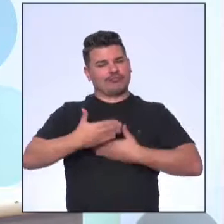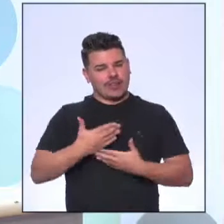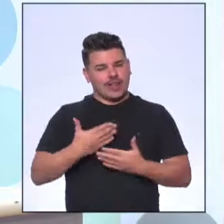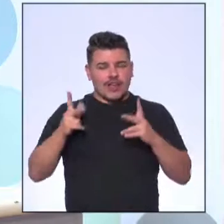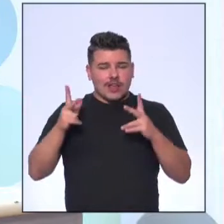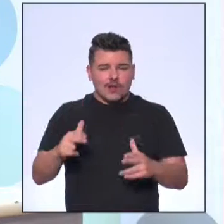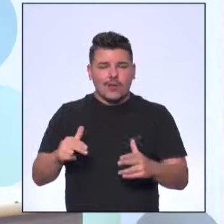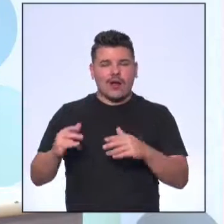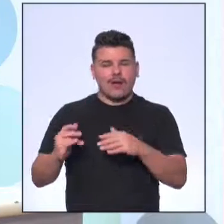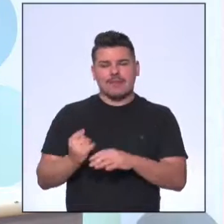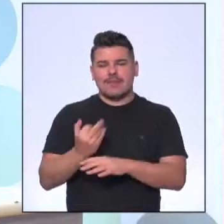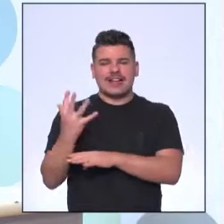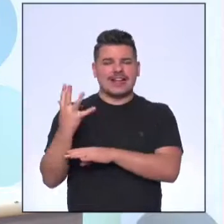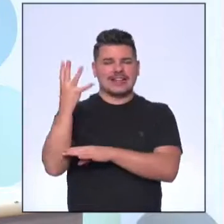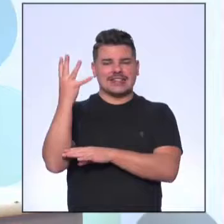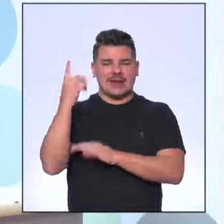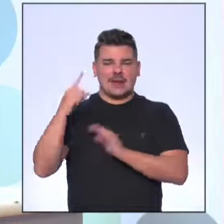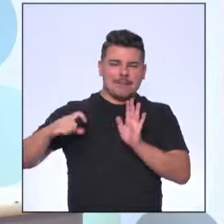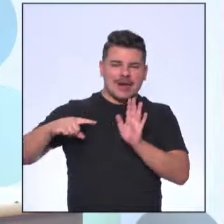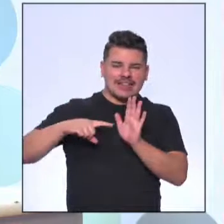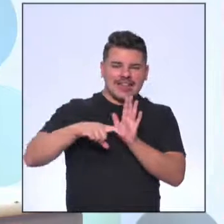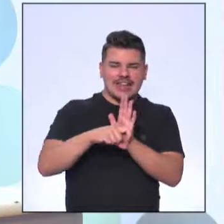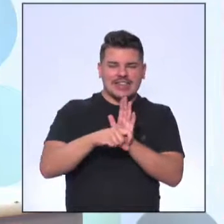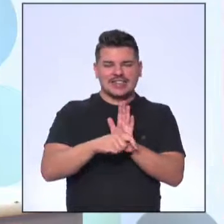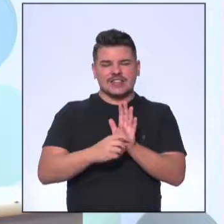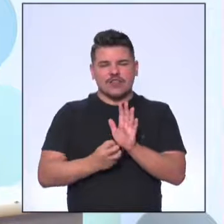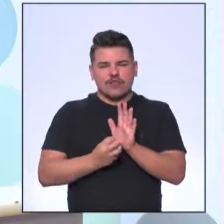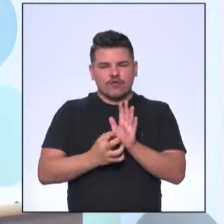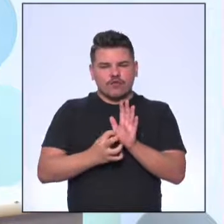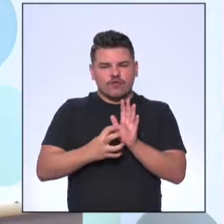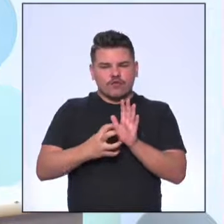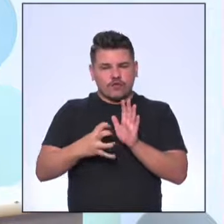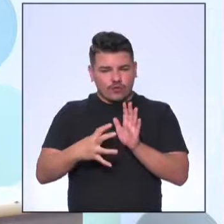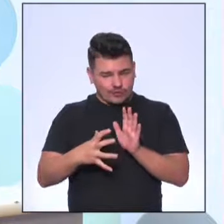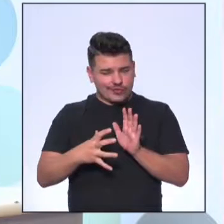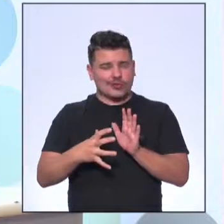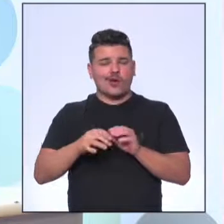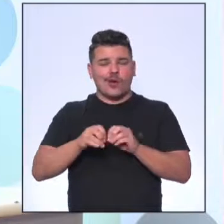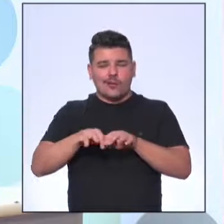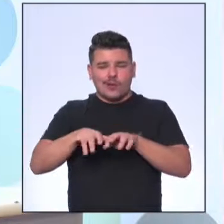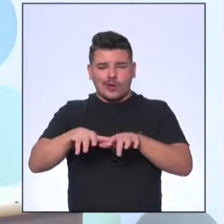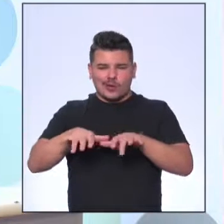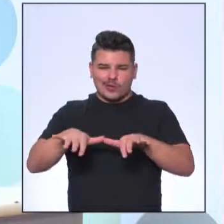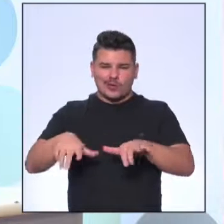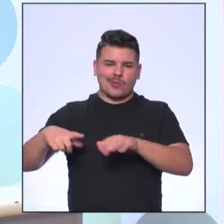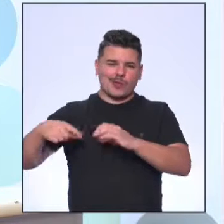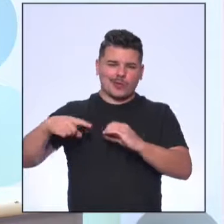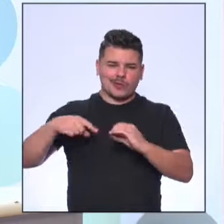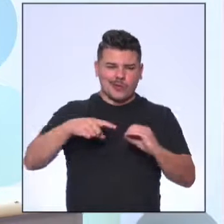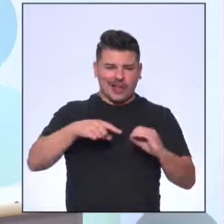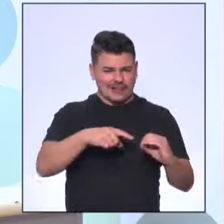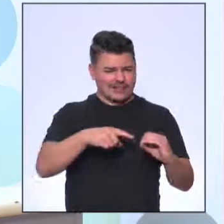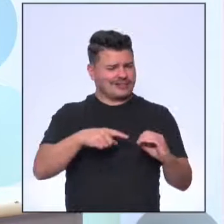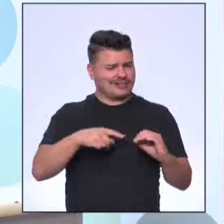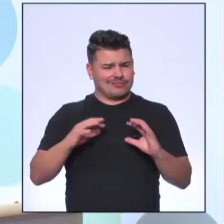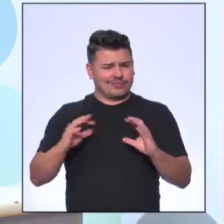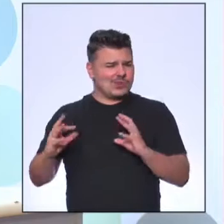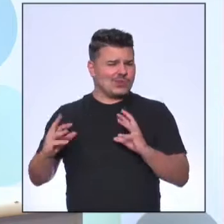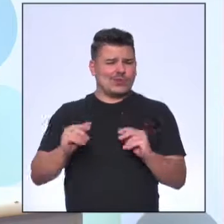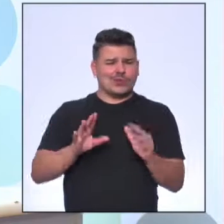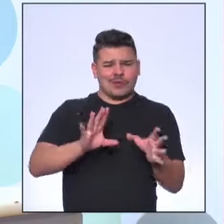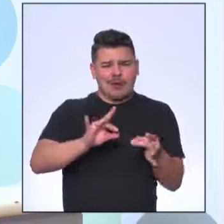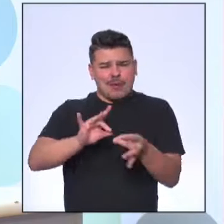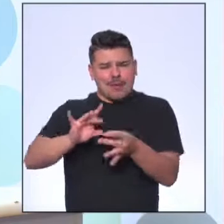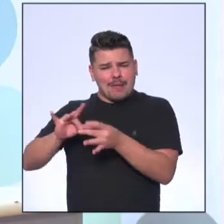os protozoários, os animais, tá? Presentes nesse ecossistema. Tá? Esse ecossistema ele trabalha como um todo